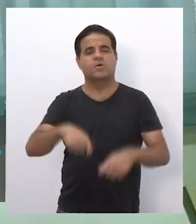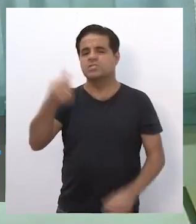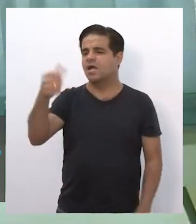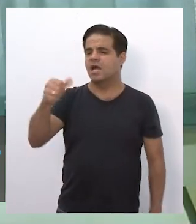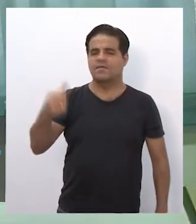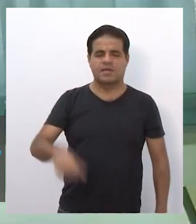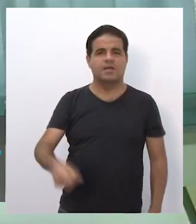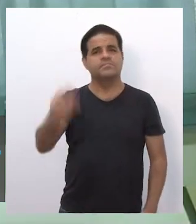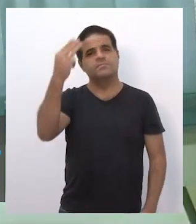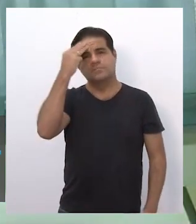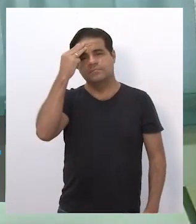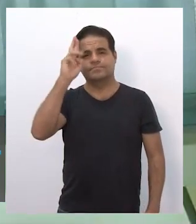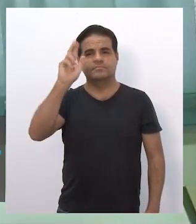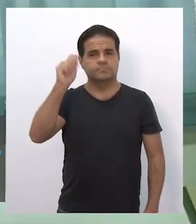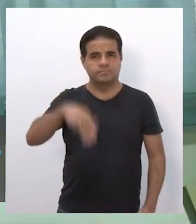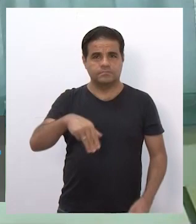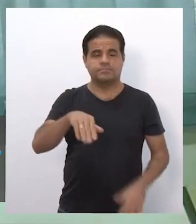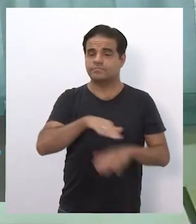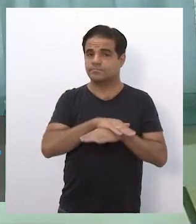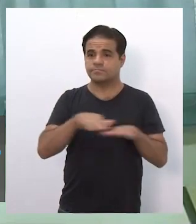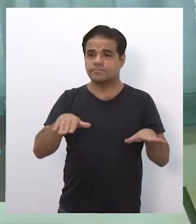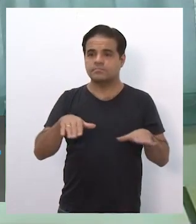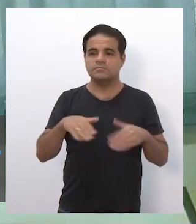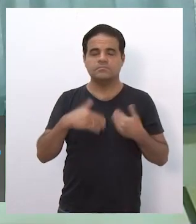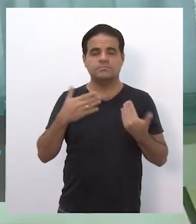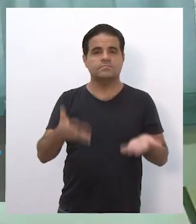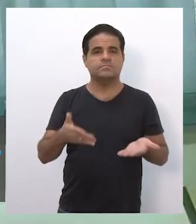uma memória RAM. Não somente